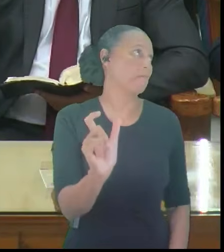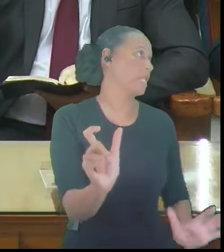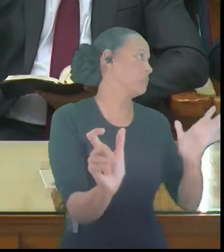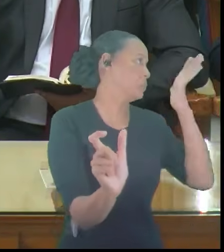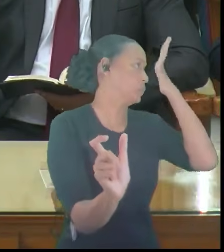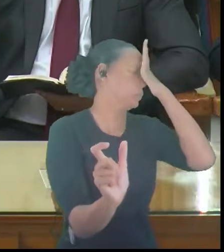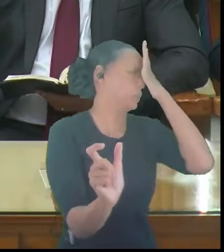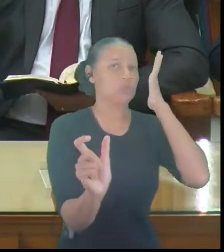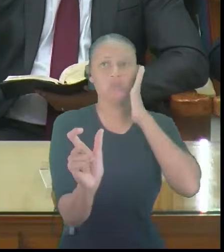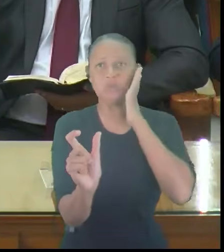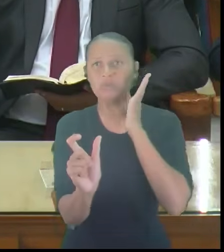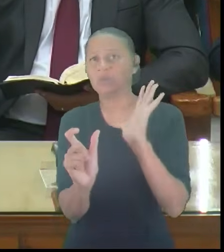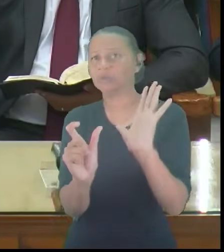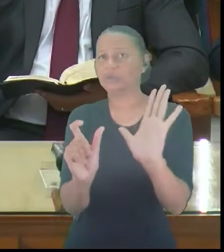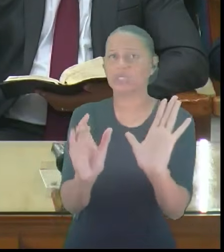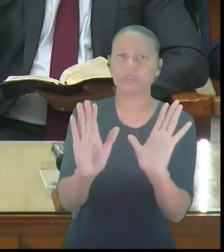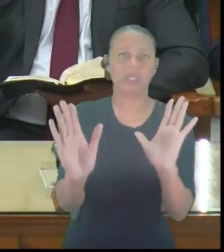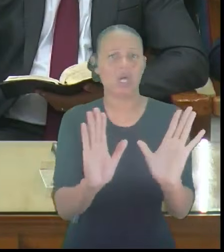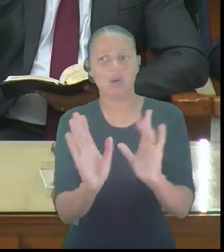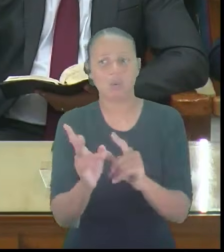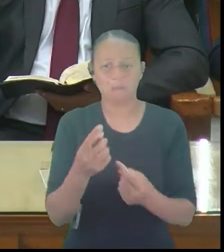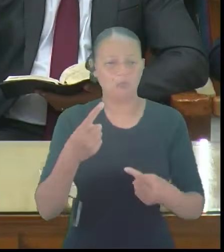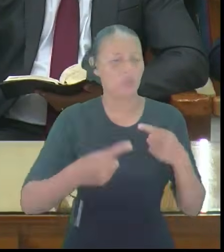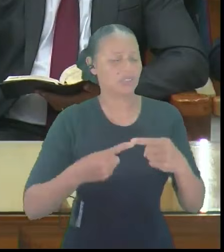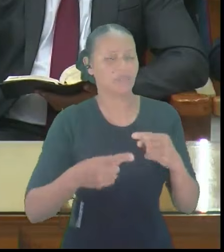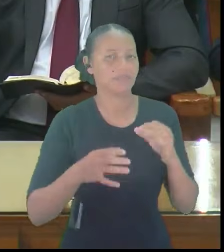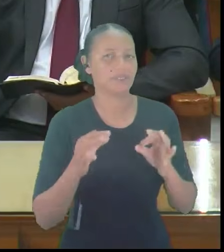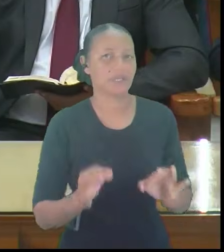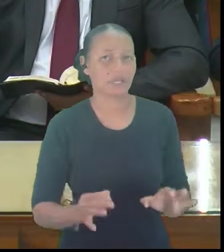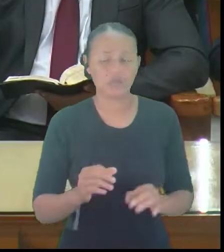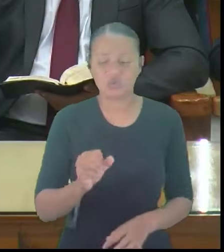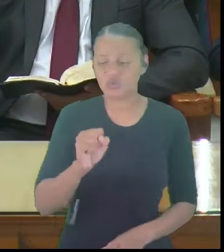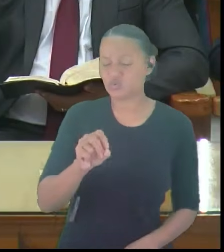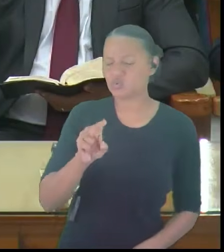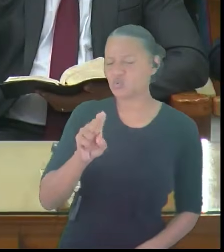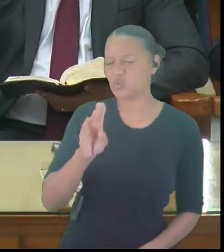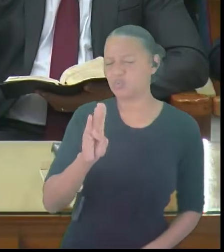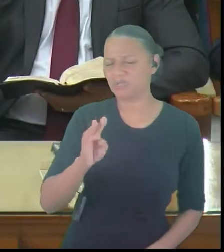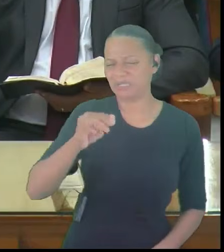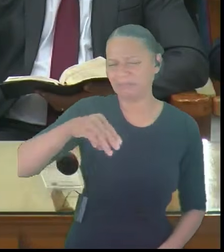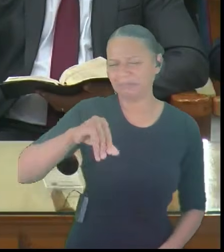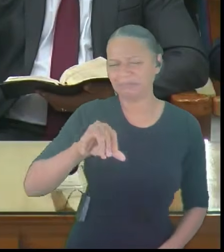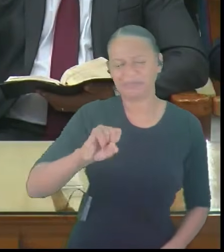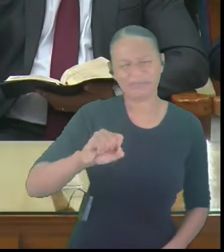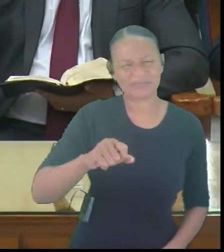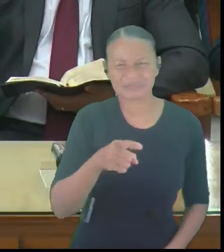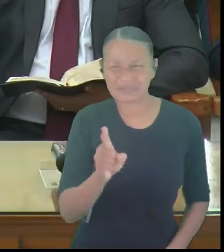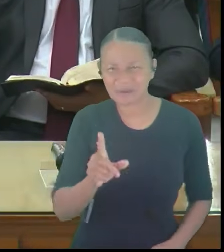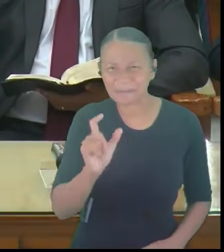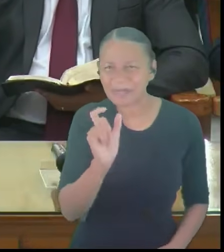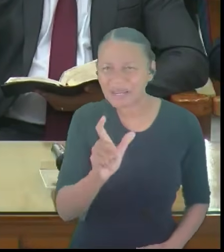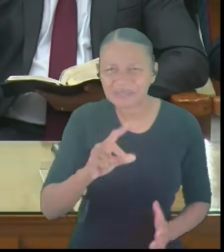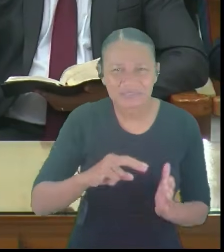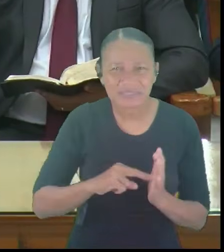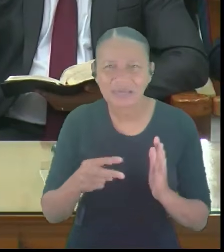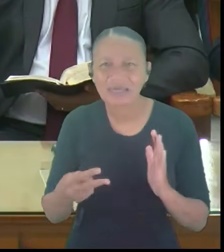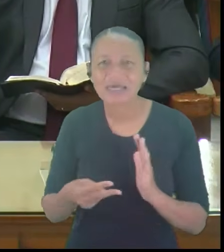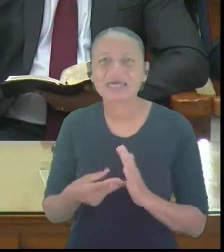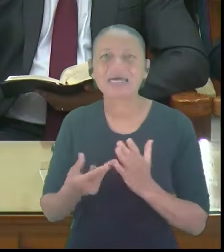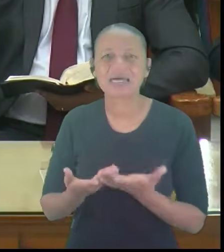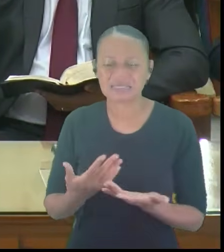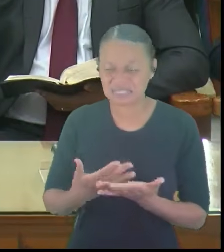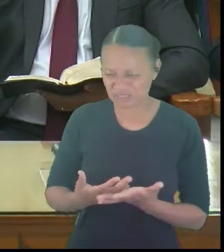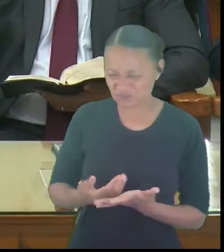isso não, não é politicamente correto. Submissão. Você sabe o que quer dizer a palavra submissão? Submissão não é